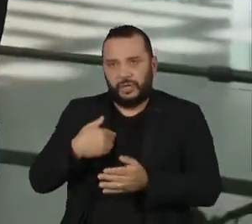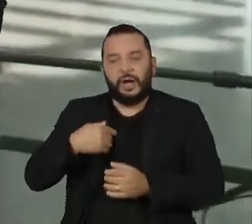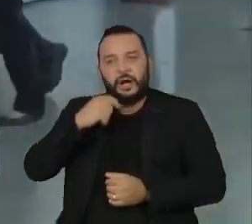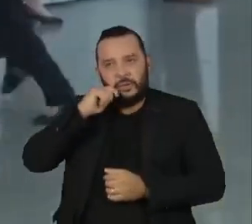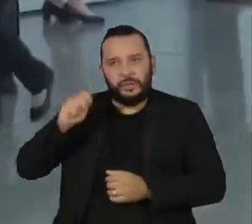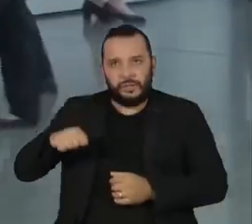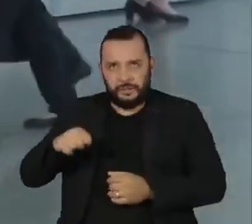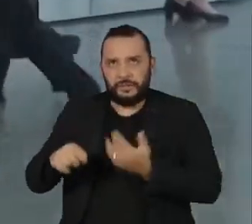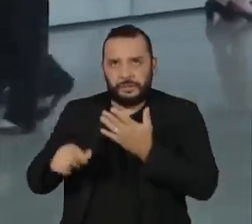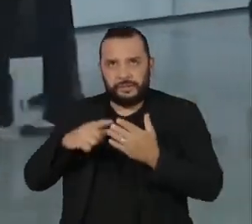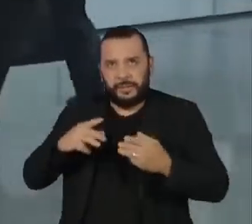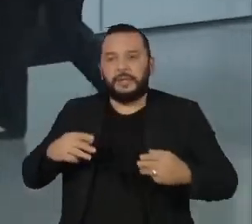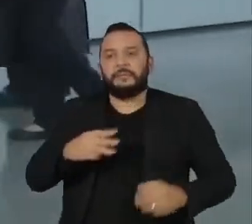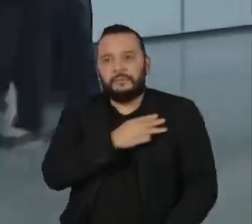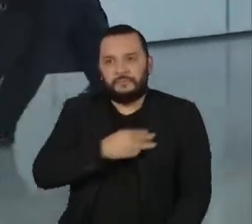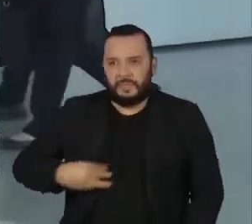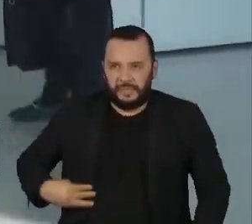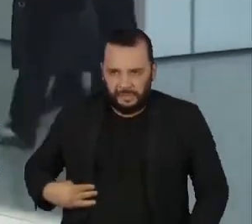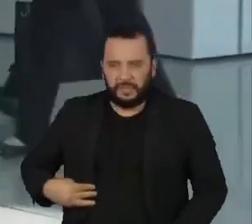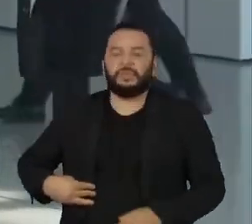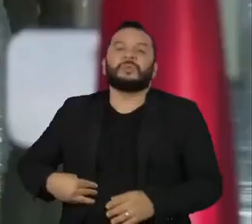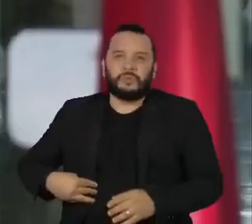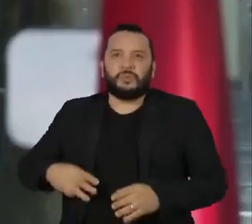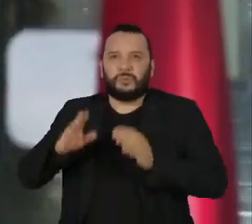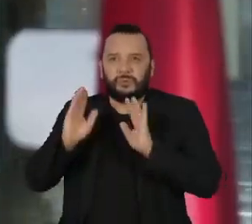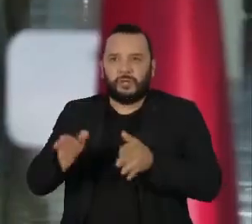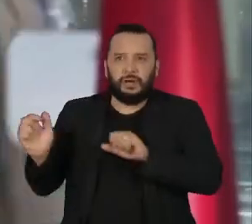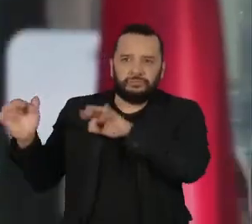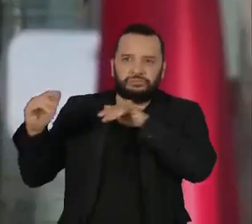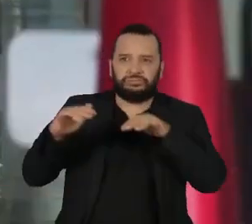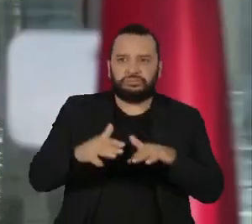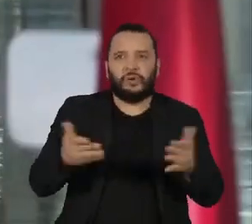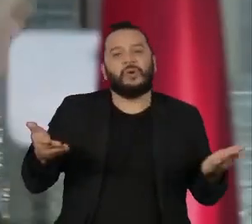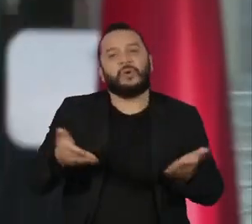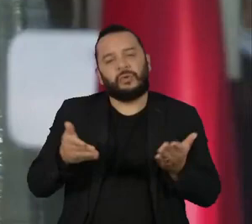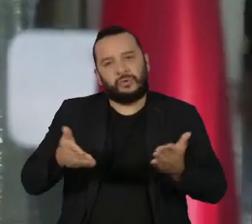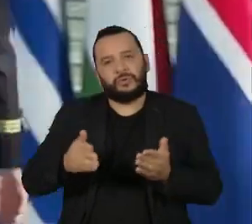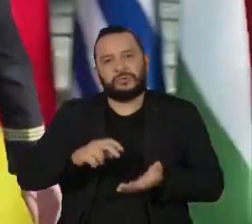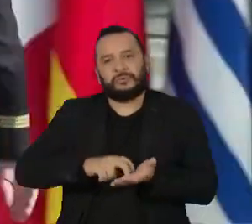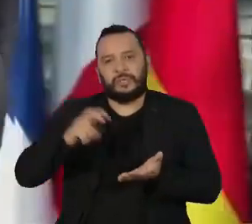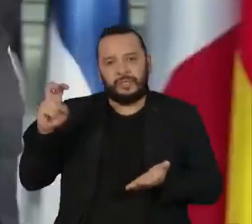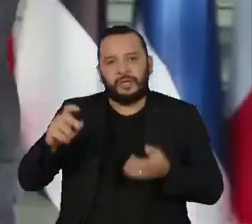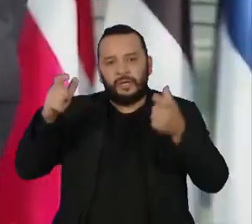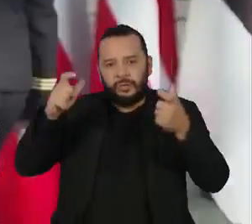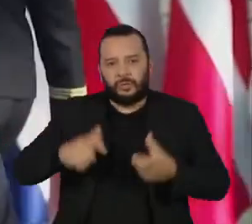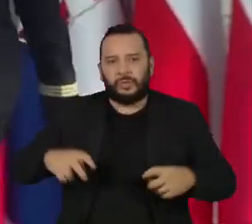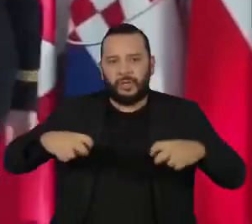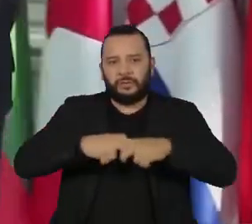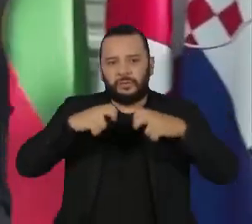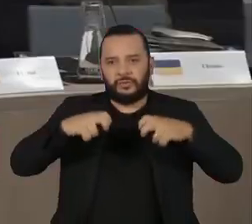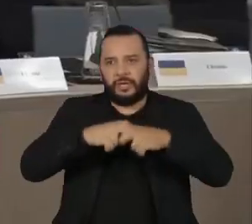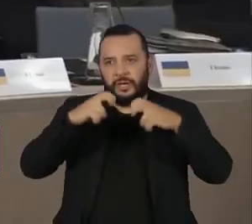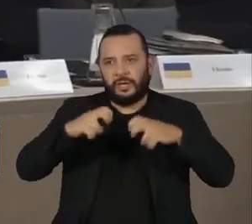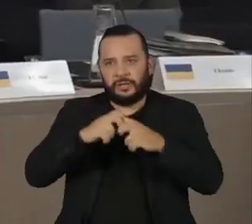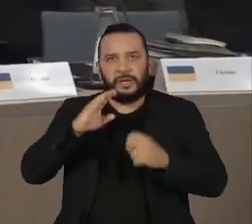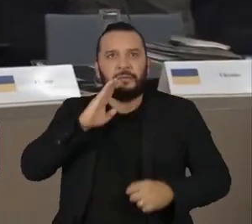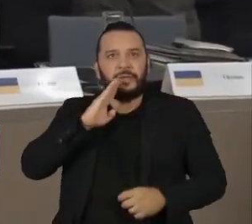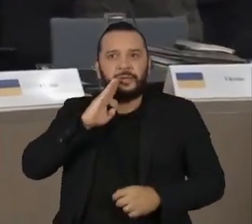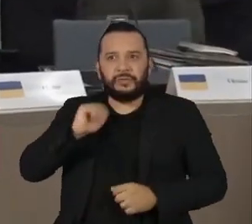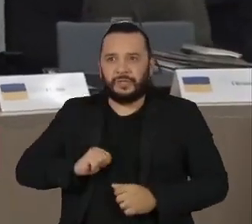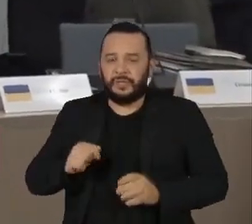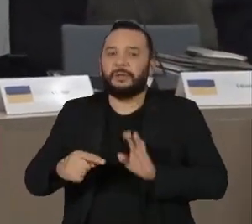à Organização do Tratado do Atlântico Norte chegaram hoje cedo ao quartel-general em Bruxelas, na Bélgica. É